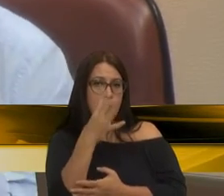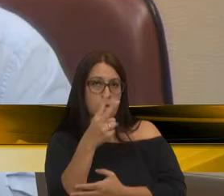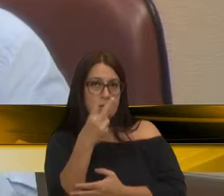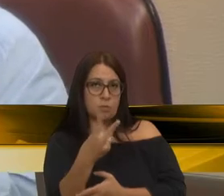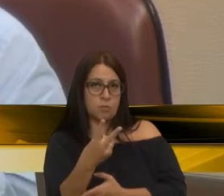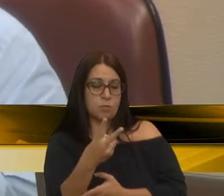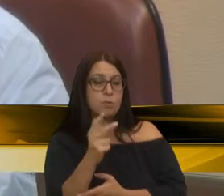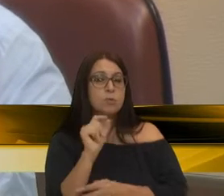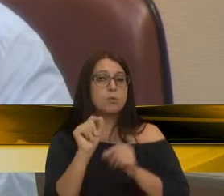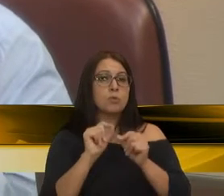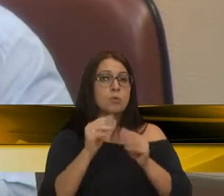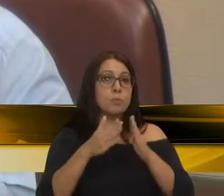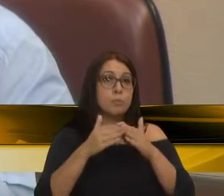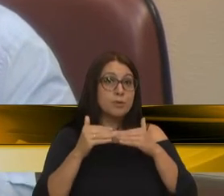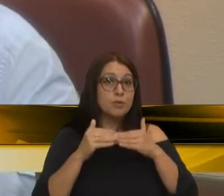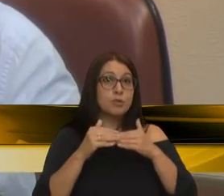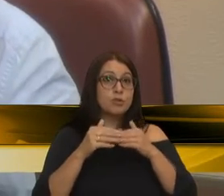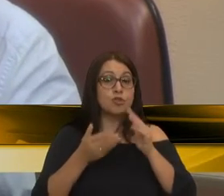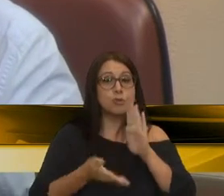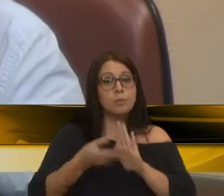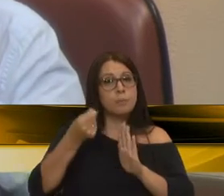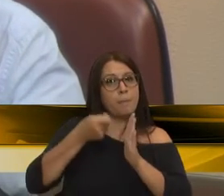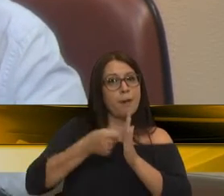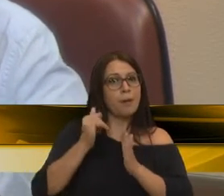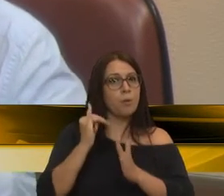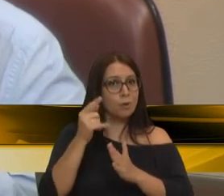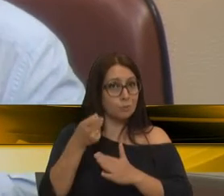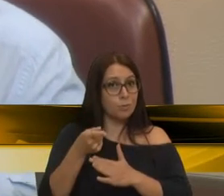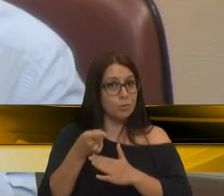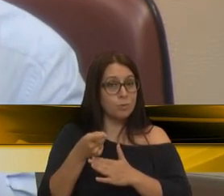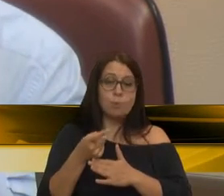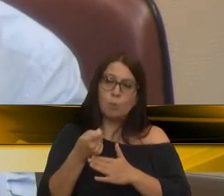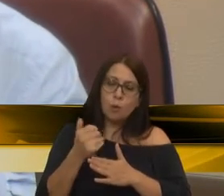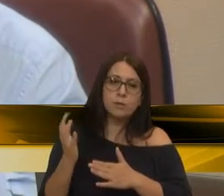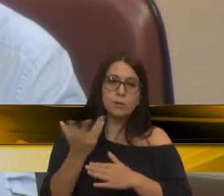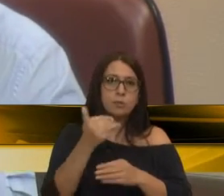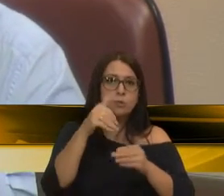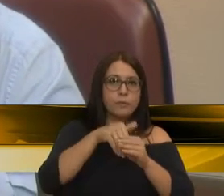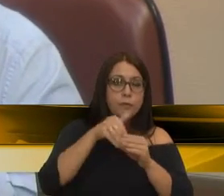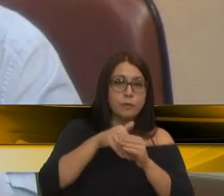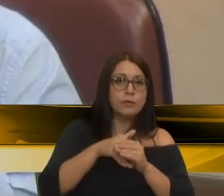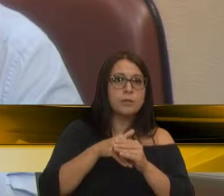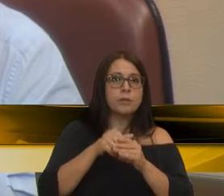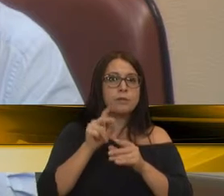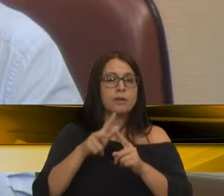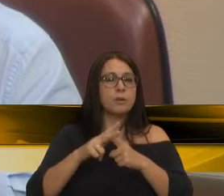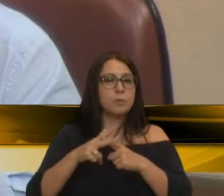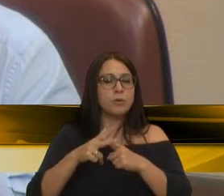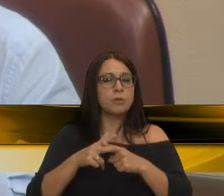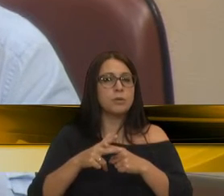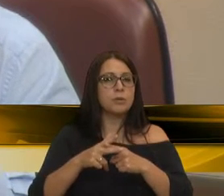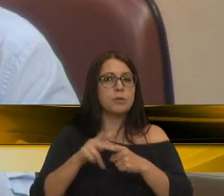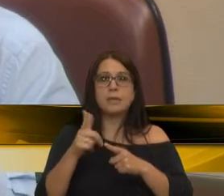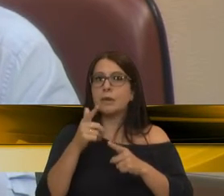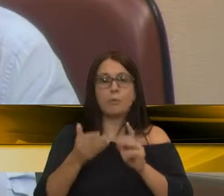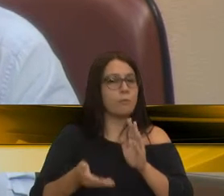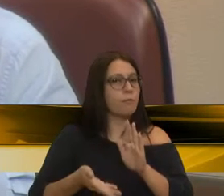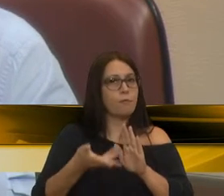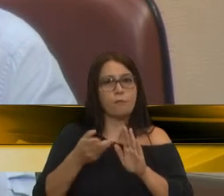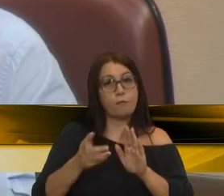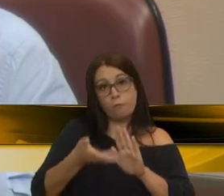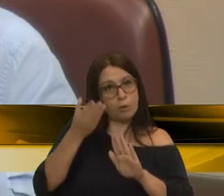referente ao pedido de reajuste tarifário que por maioria de votos recomendou a manutenção da tarifa sem reajuste